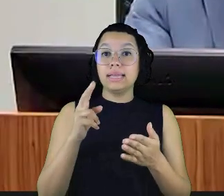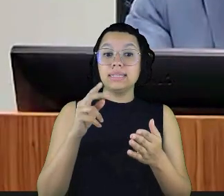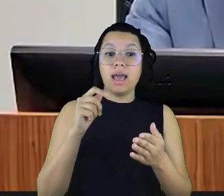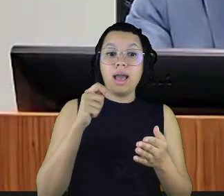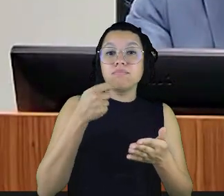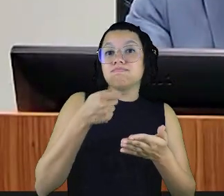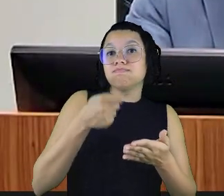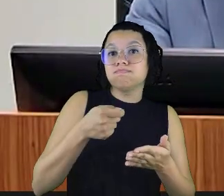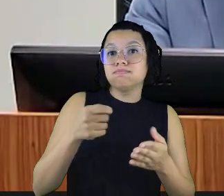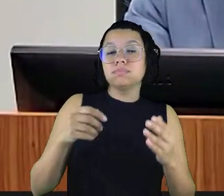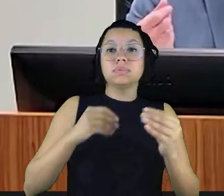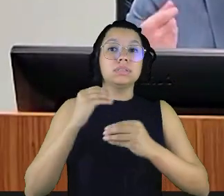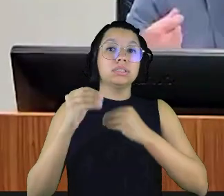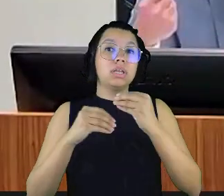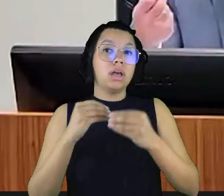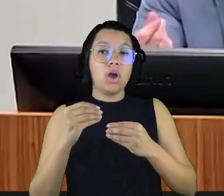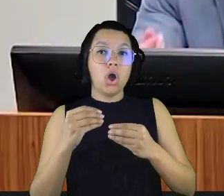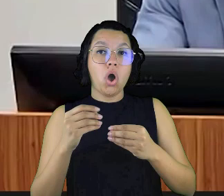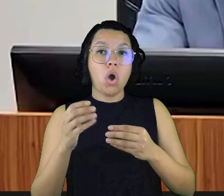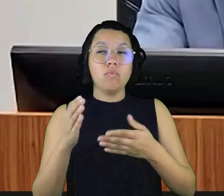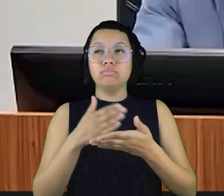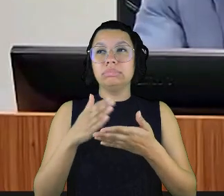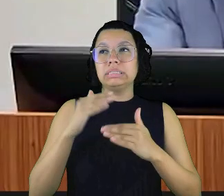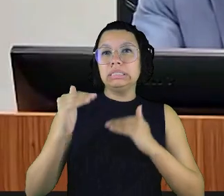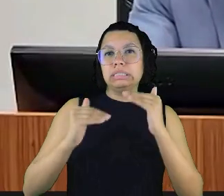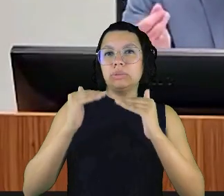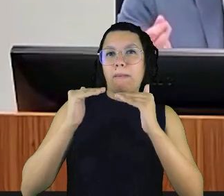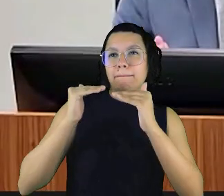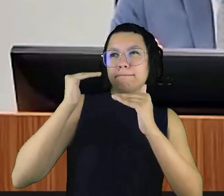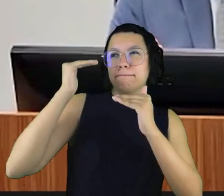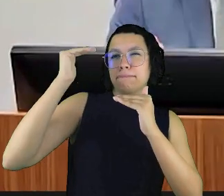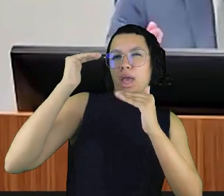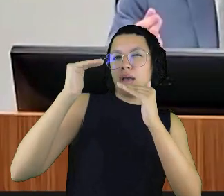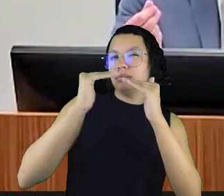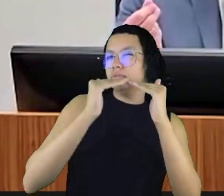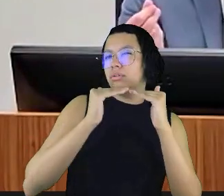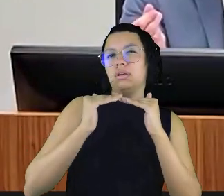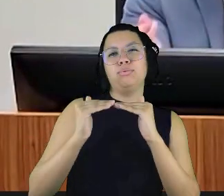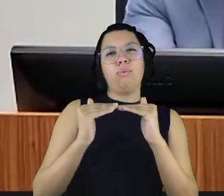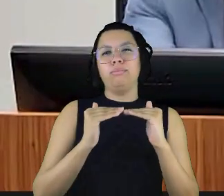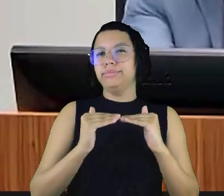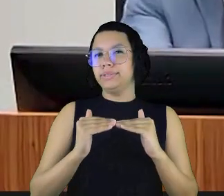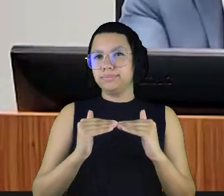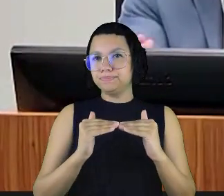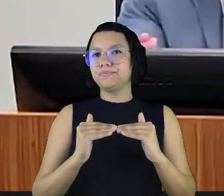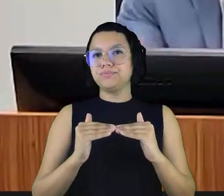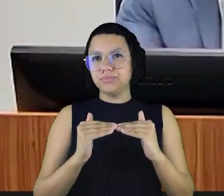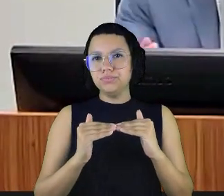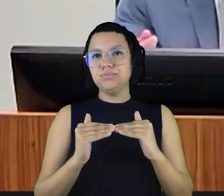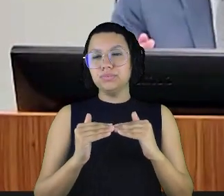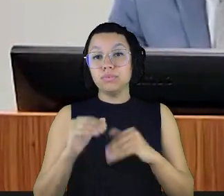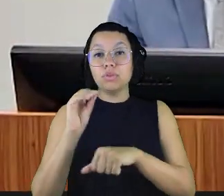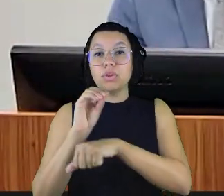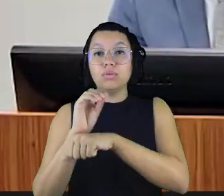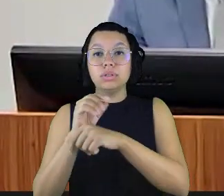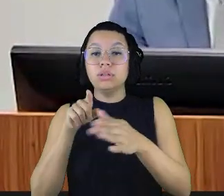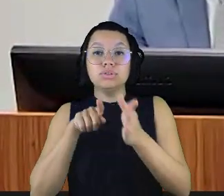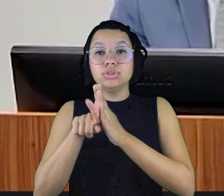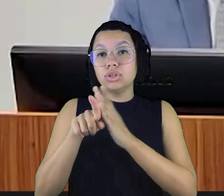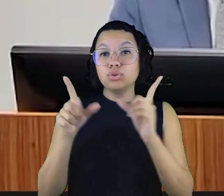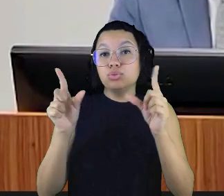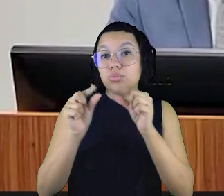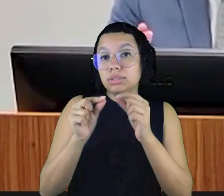de sofisticação que não combina com o trato de questões